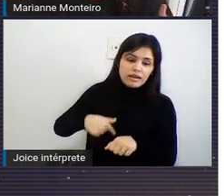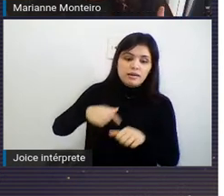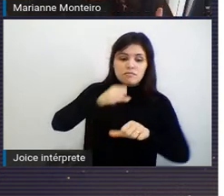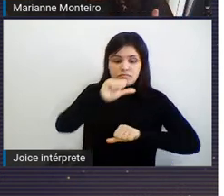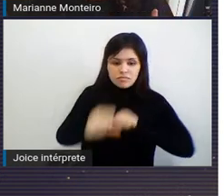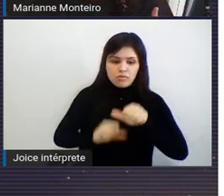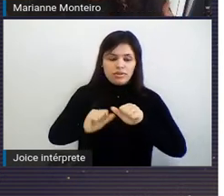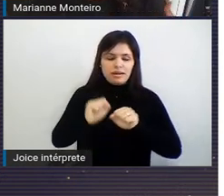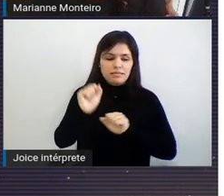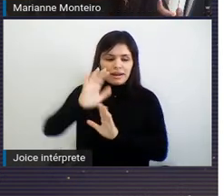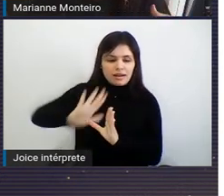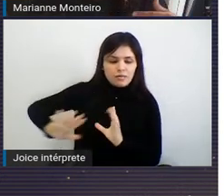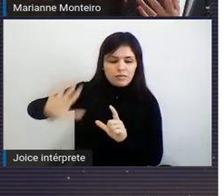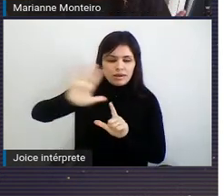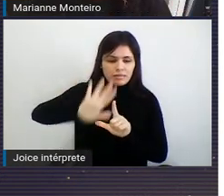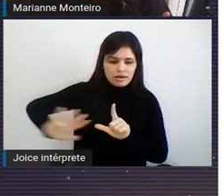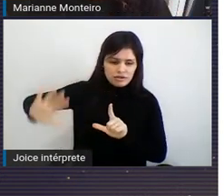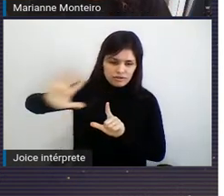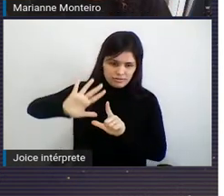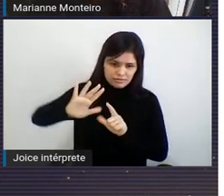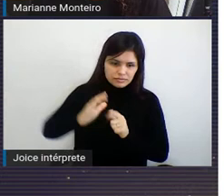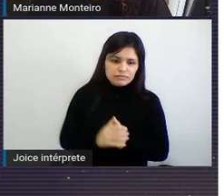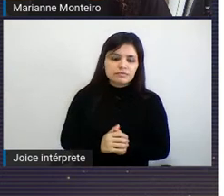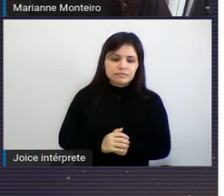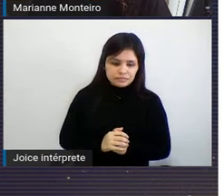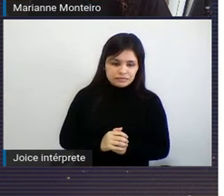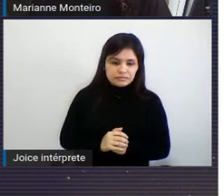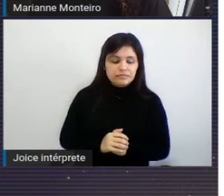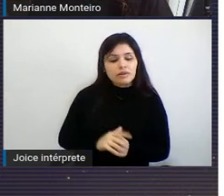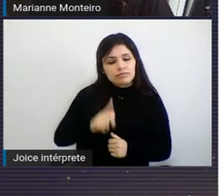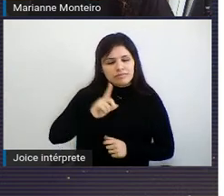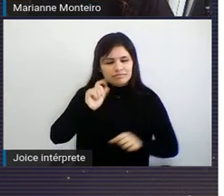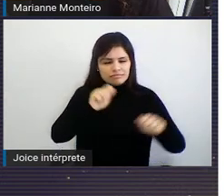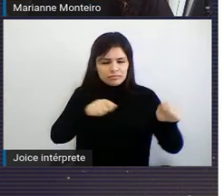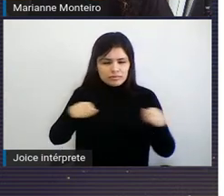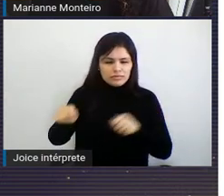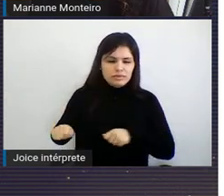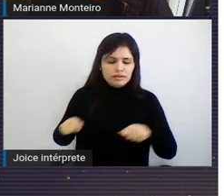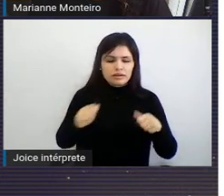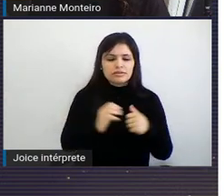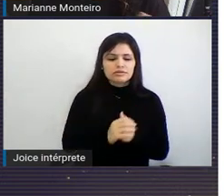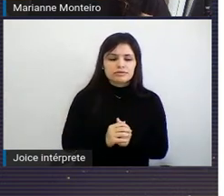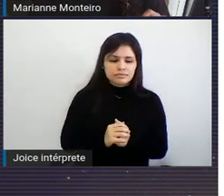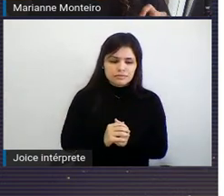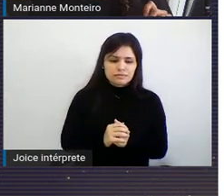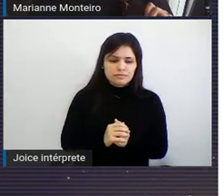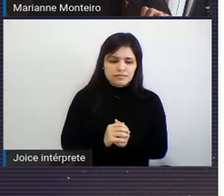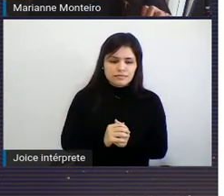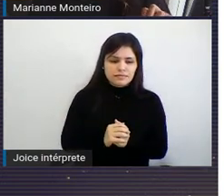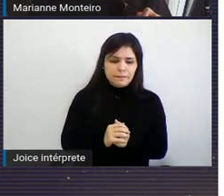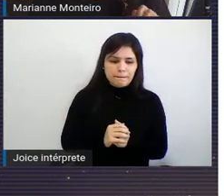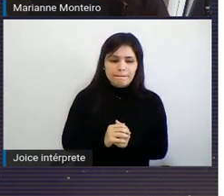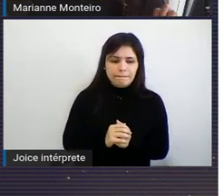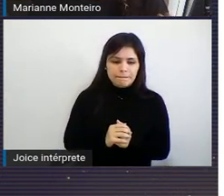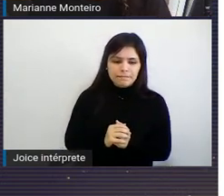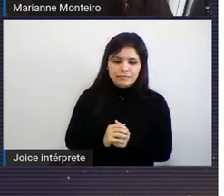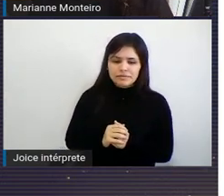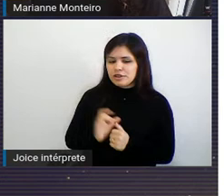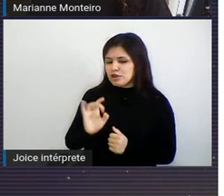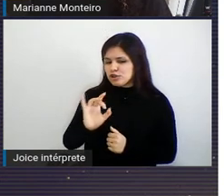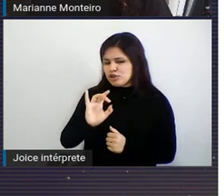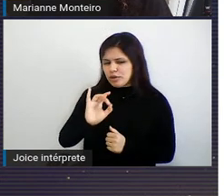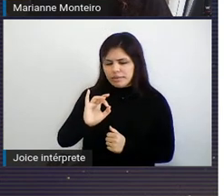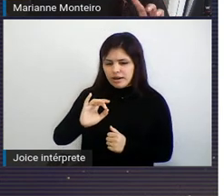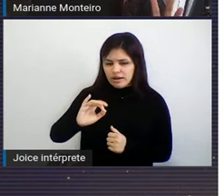bem, mostrando aí o poder e a possibilidade que a gente tem com o Deep Learning. Antes de seguir em frente, só para eu não passar